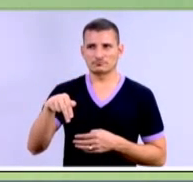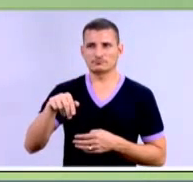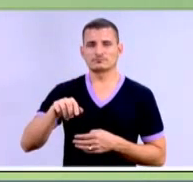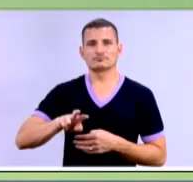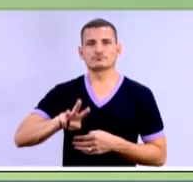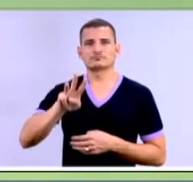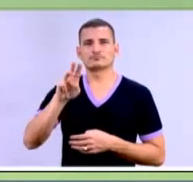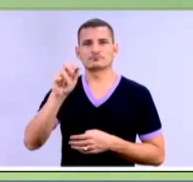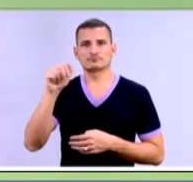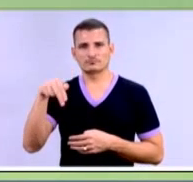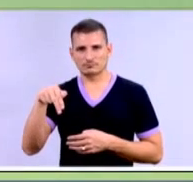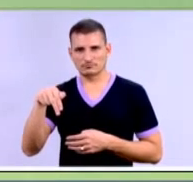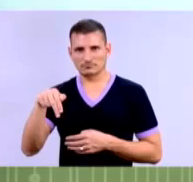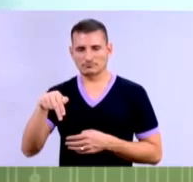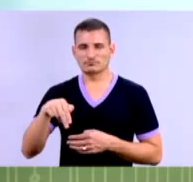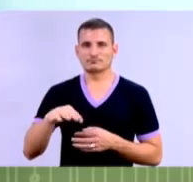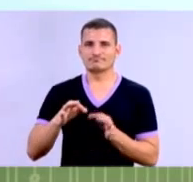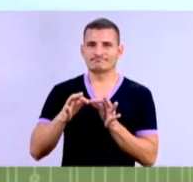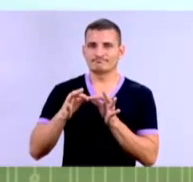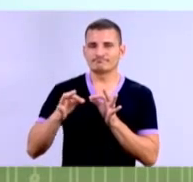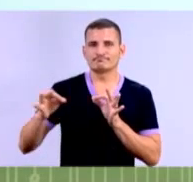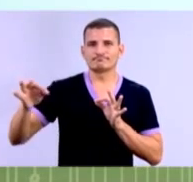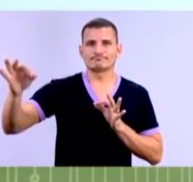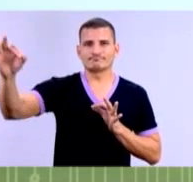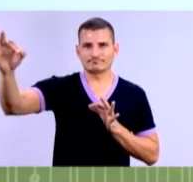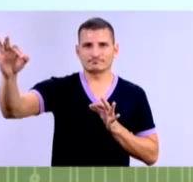Para enlaces maiores que